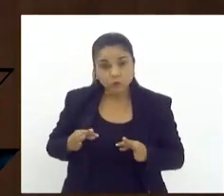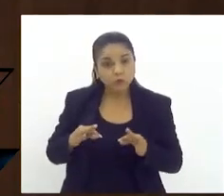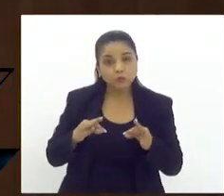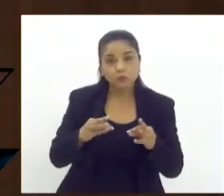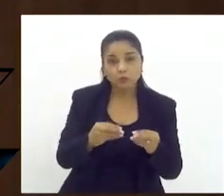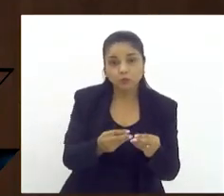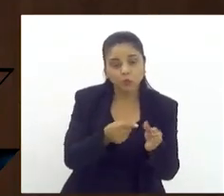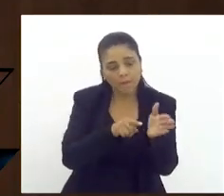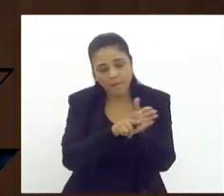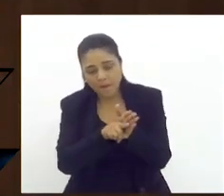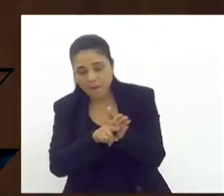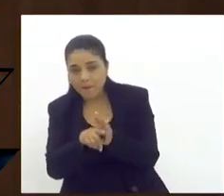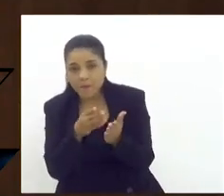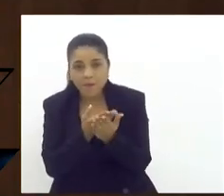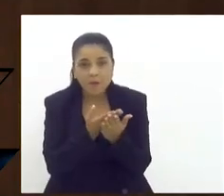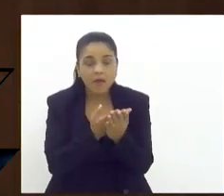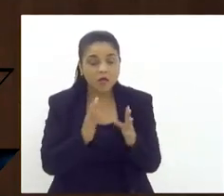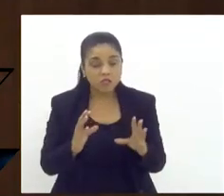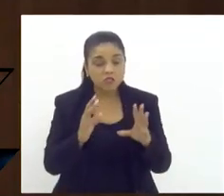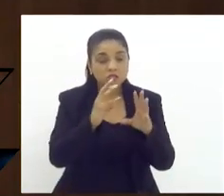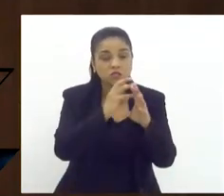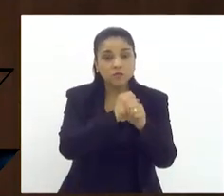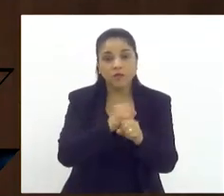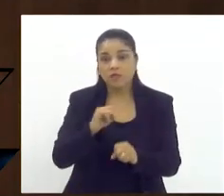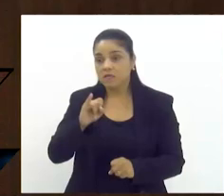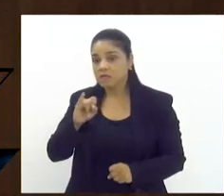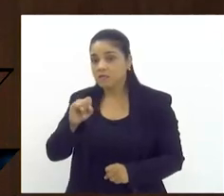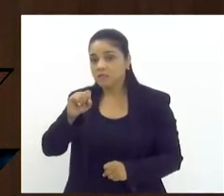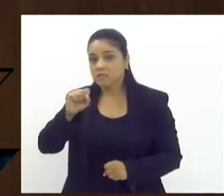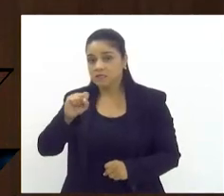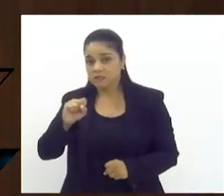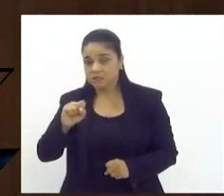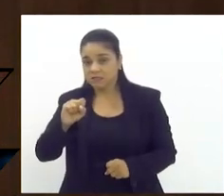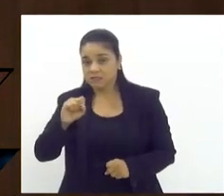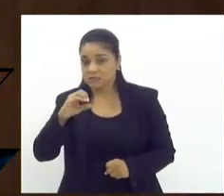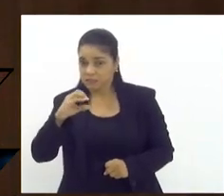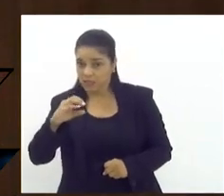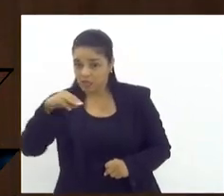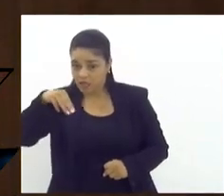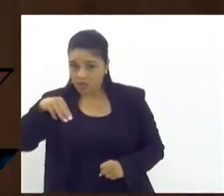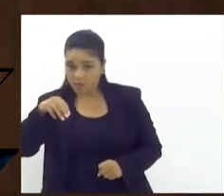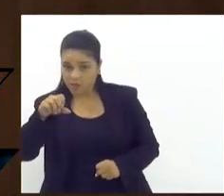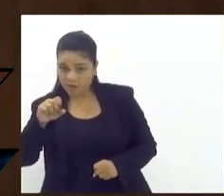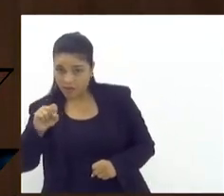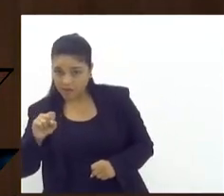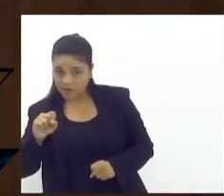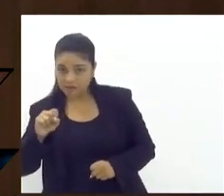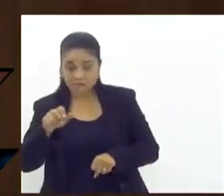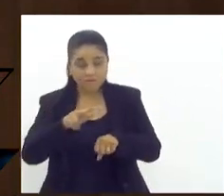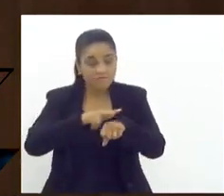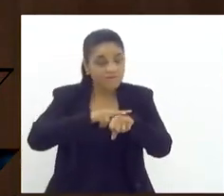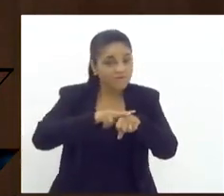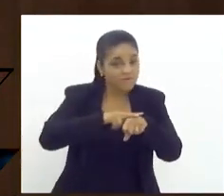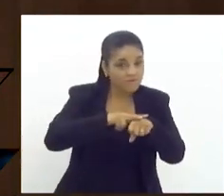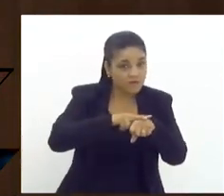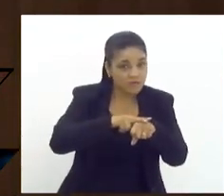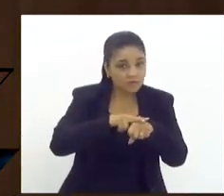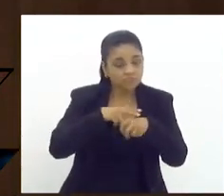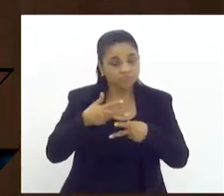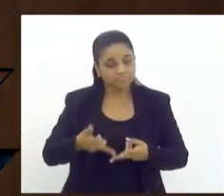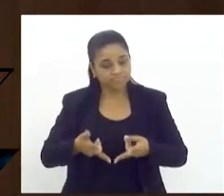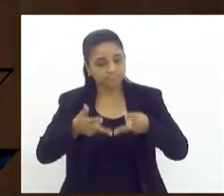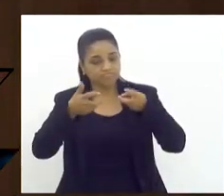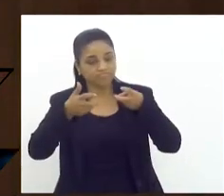Conta a ponto para o ICMS Verde então também é importante ver que os